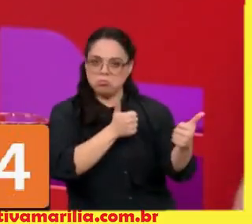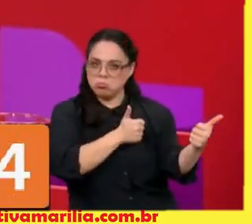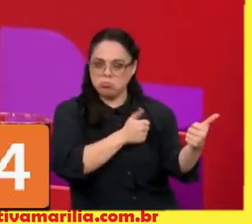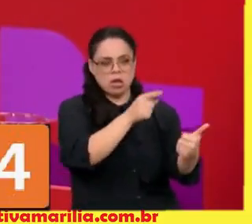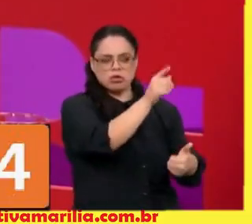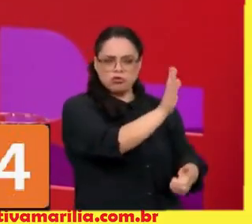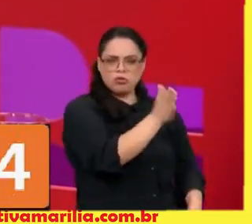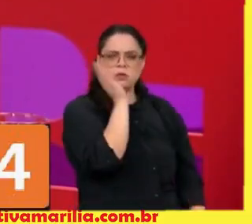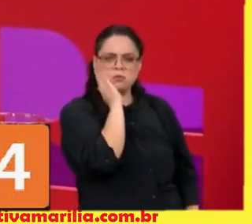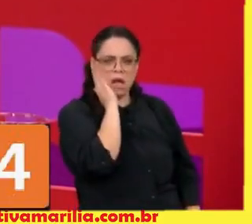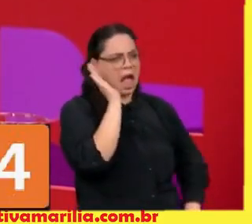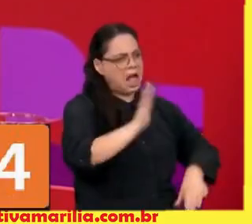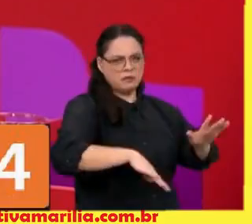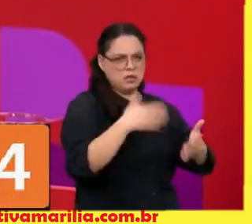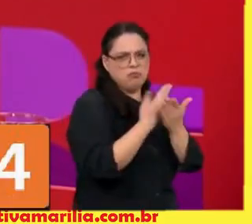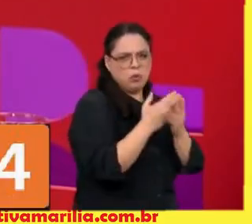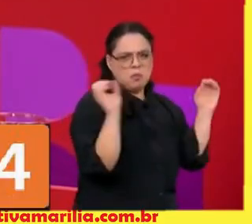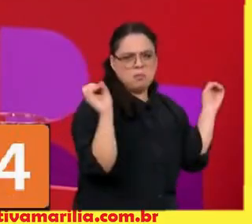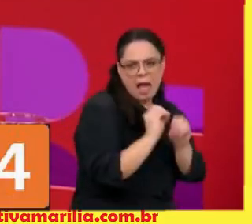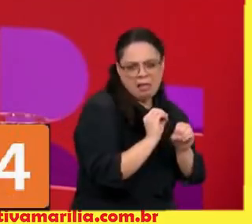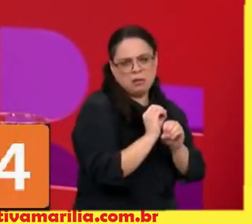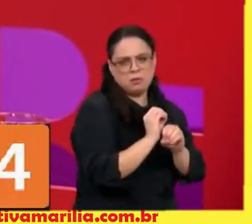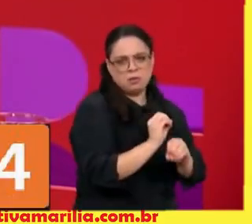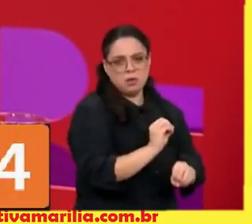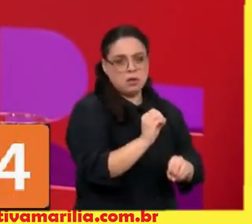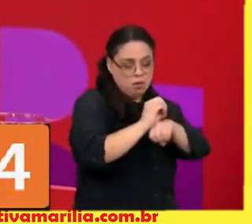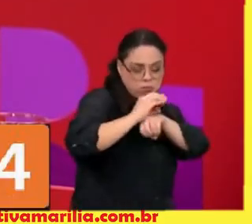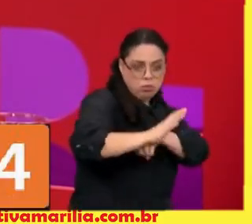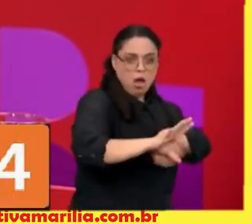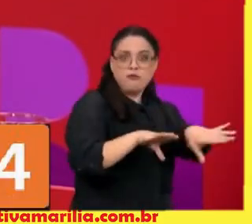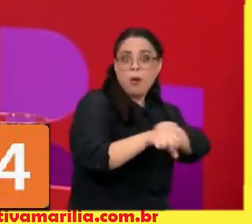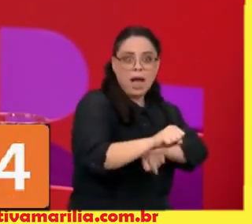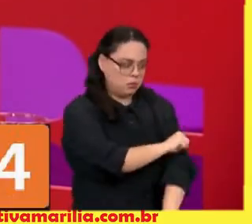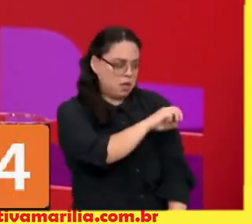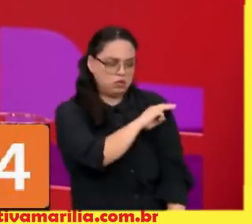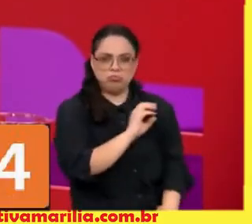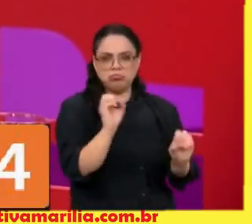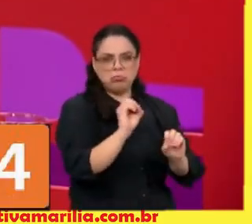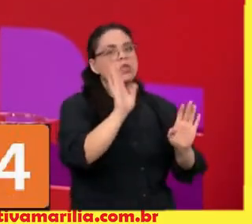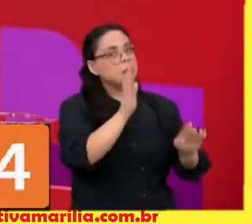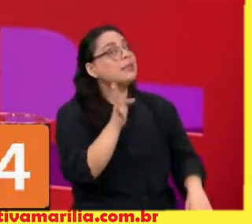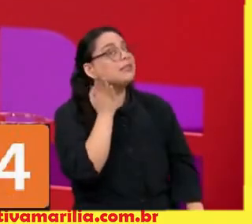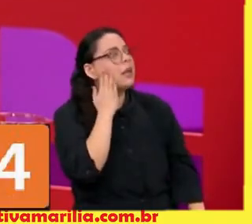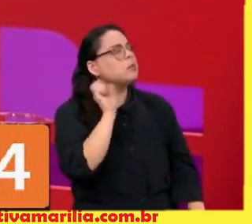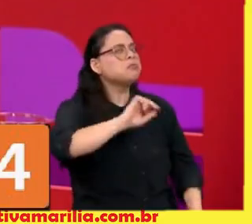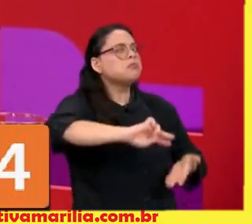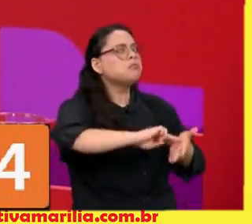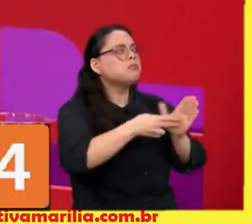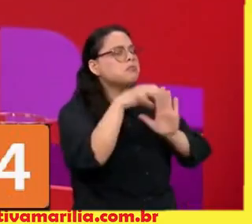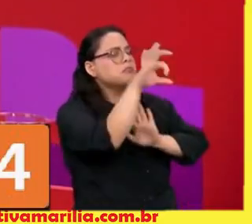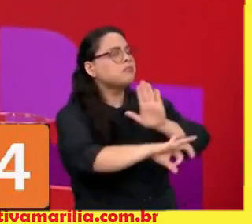nem estudou nenhuma letra. Então, eles meio que sabem como funciona. Eles logo de cara